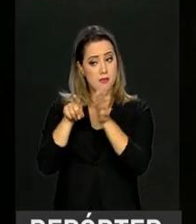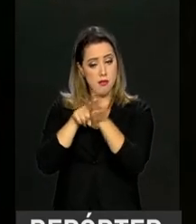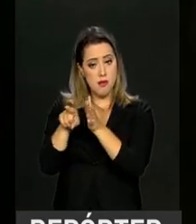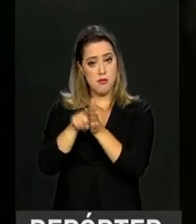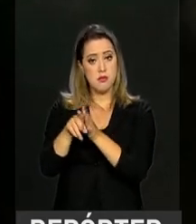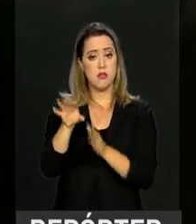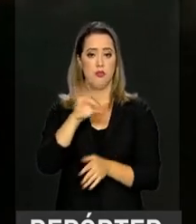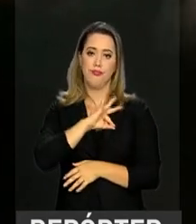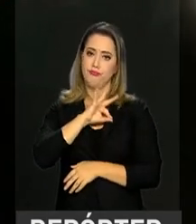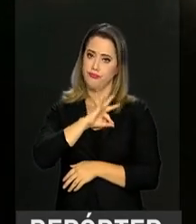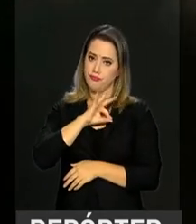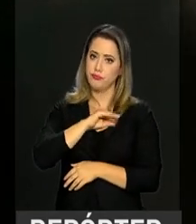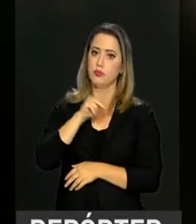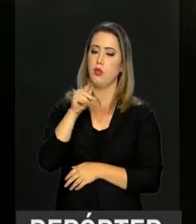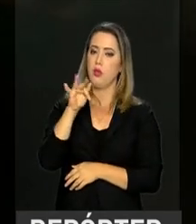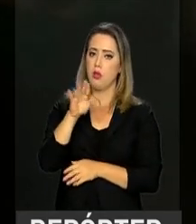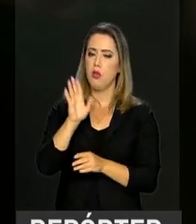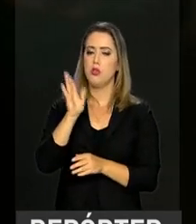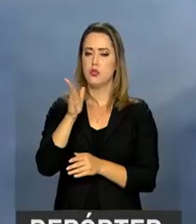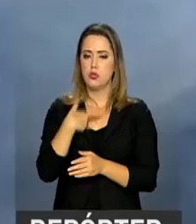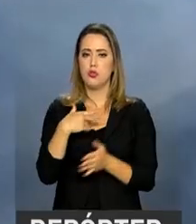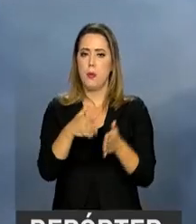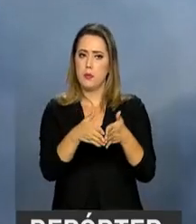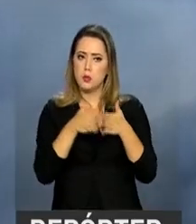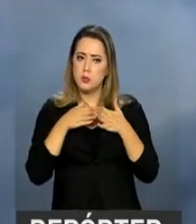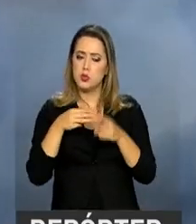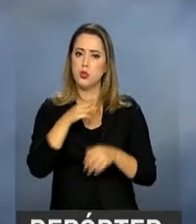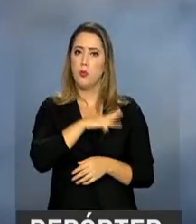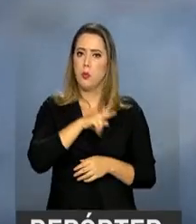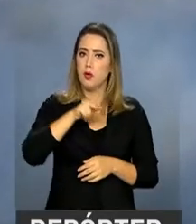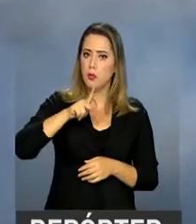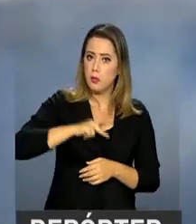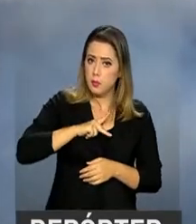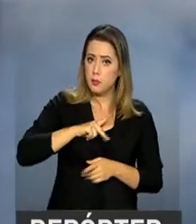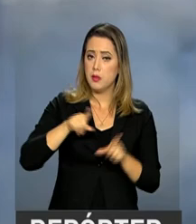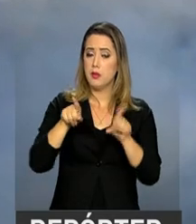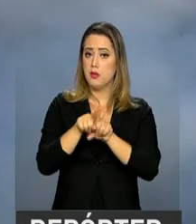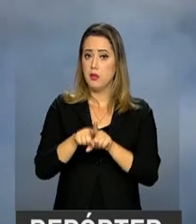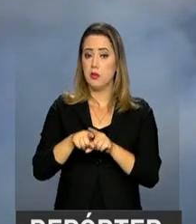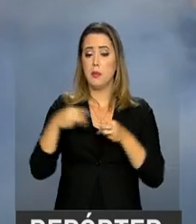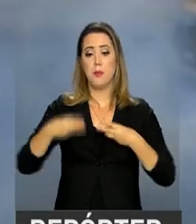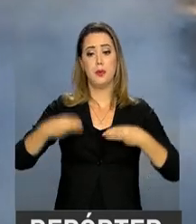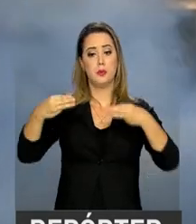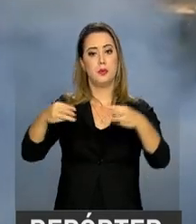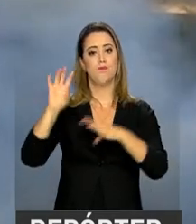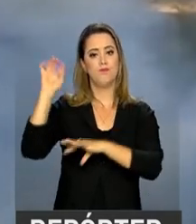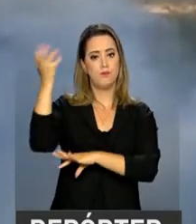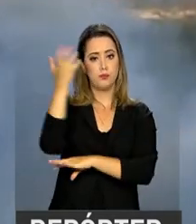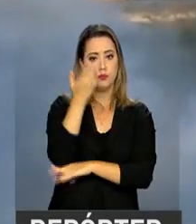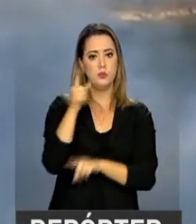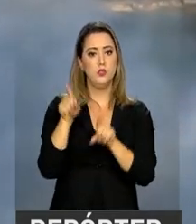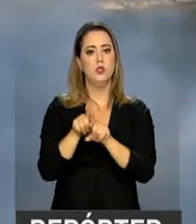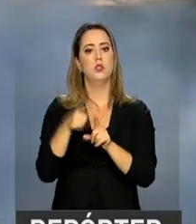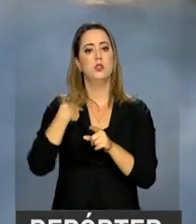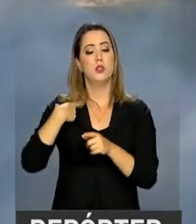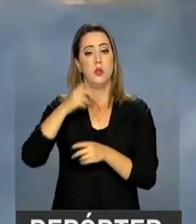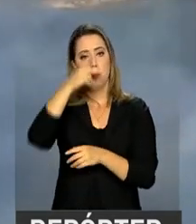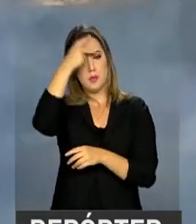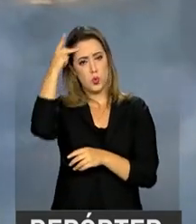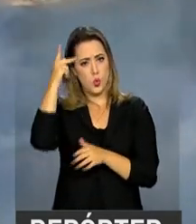ministério do meio ambiente pelo ministério público federal de acordo com o ministério público a suspeita de incêndio criminoso